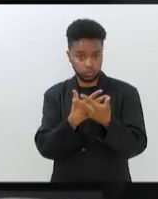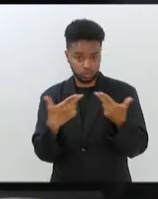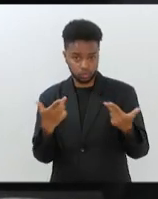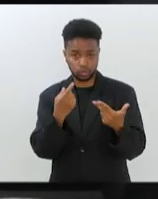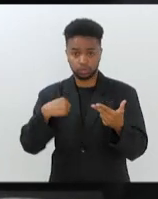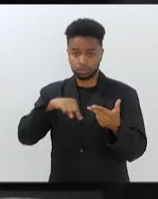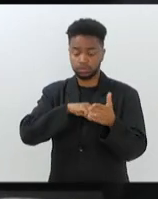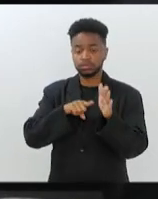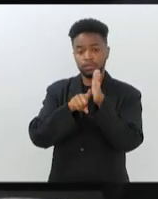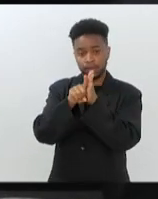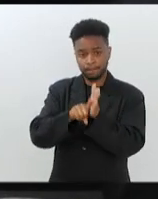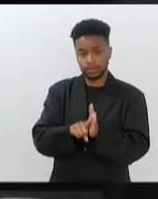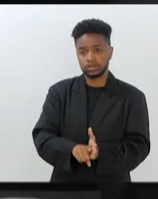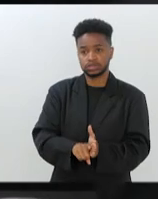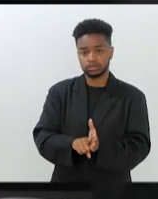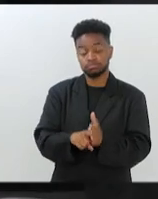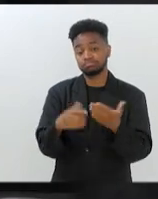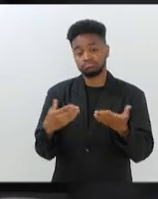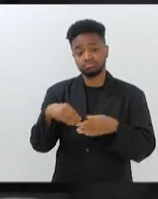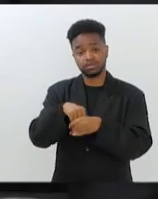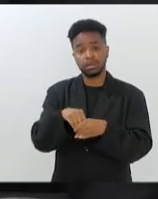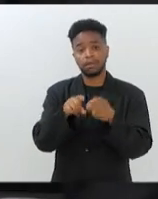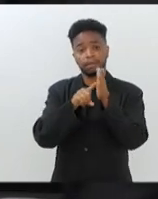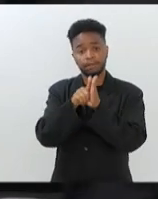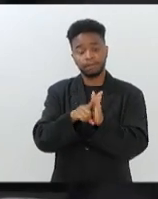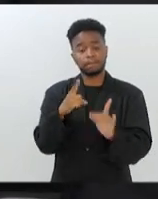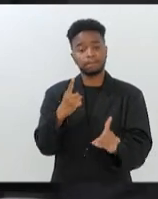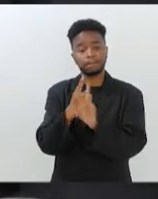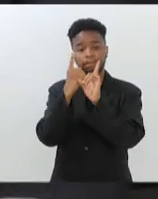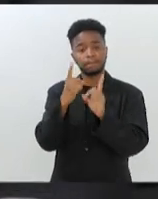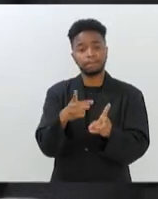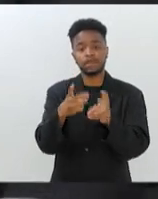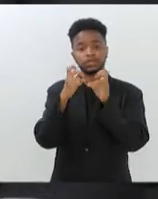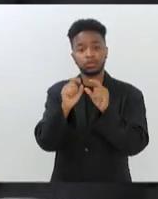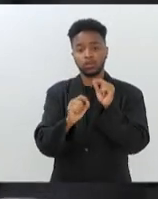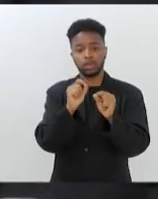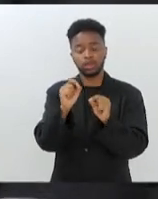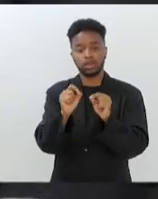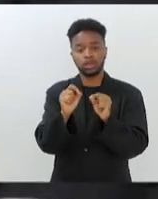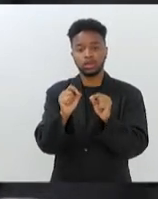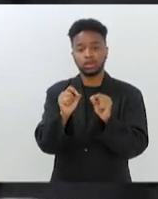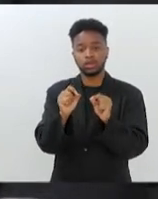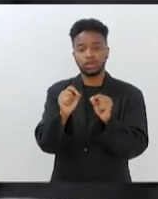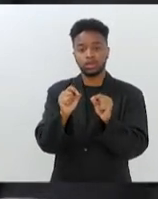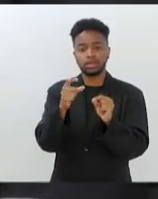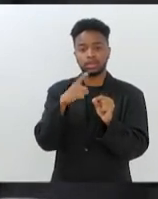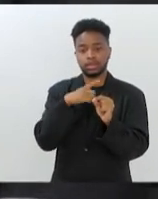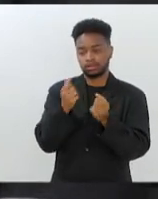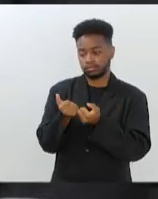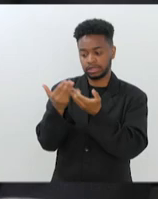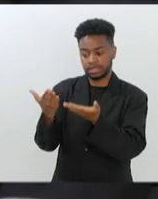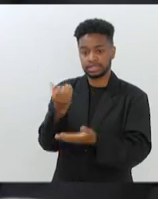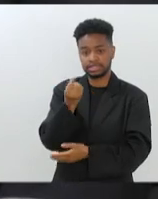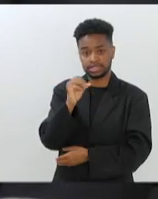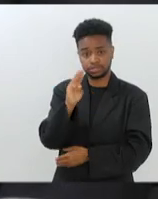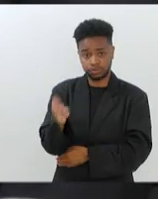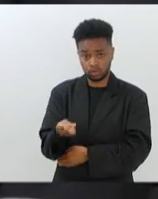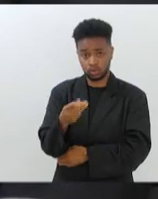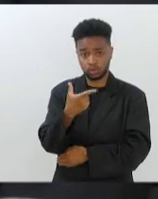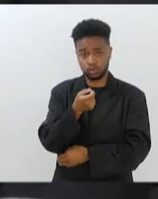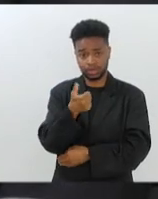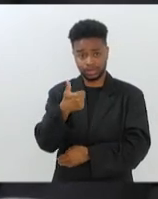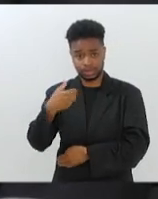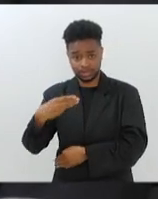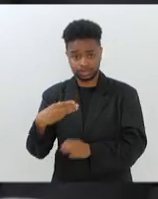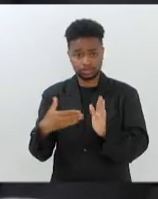fazer uma pesquisa e na pesquisa a gente viu que tinha sido dado 6 Milhões em 2013 e